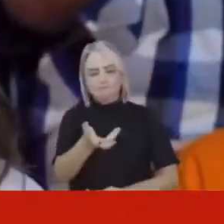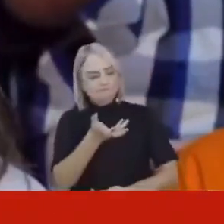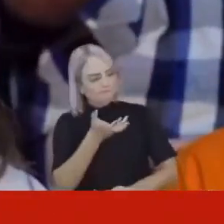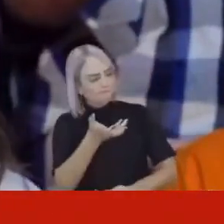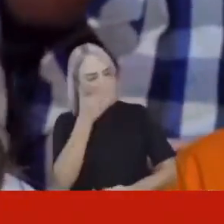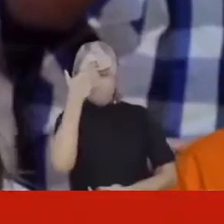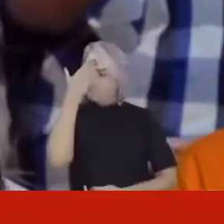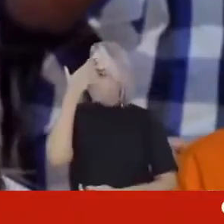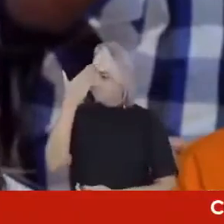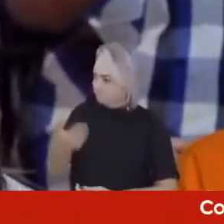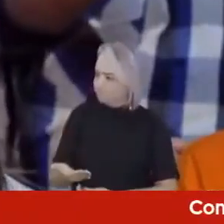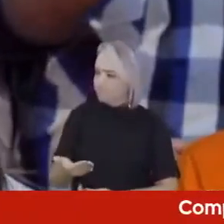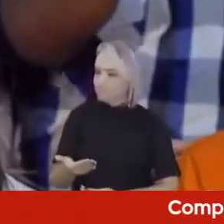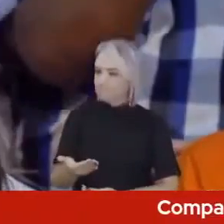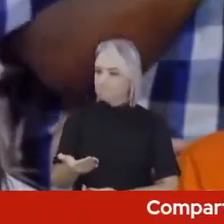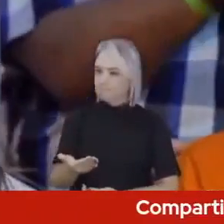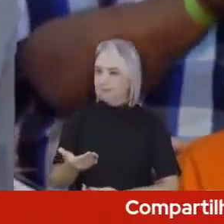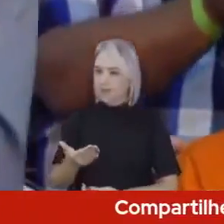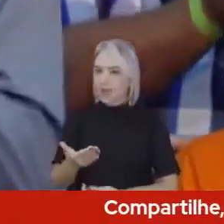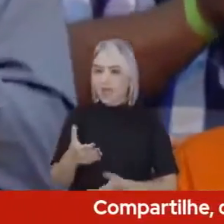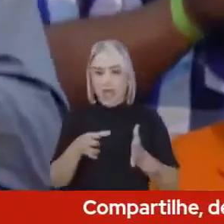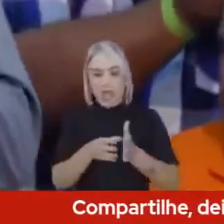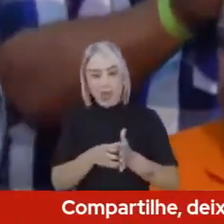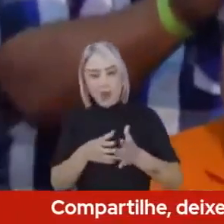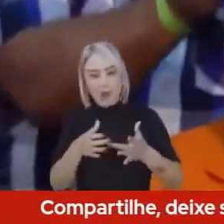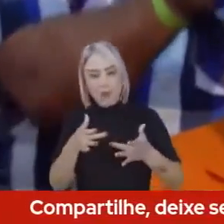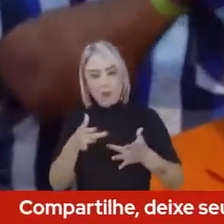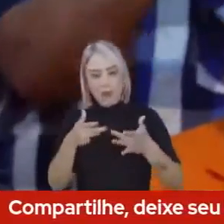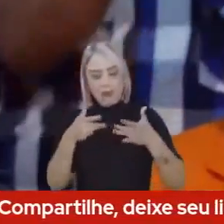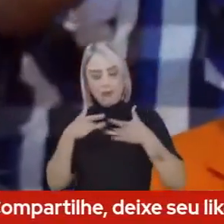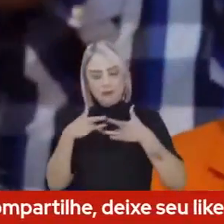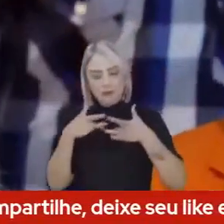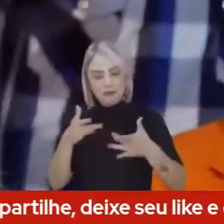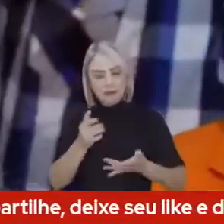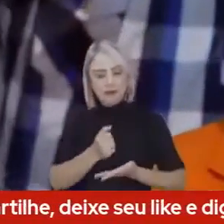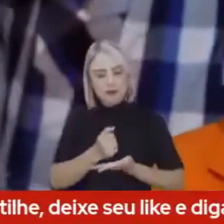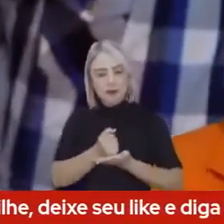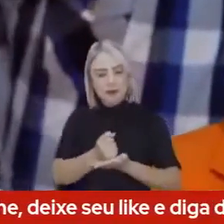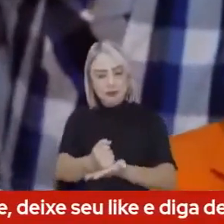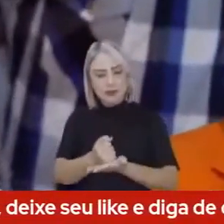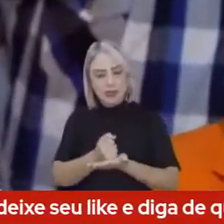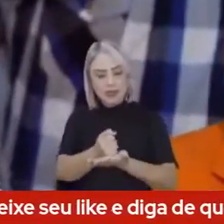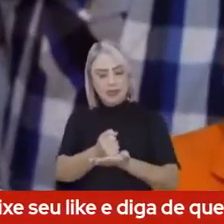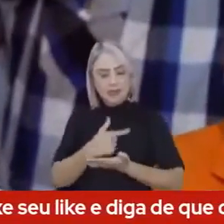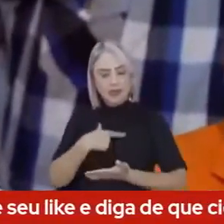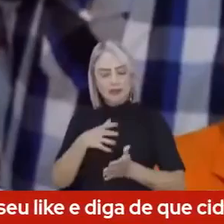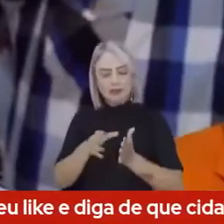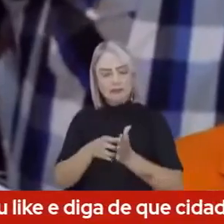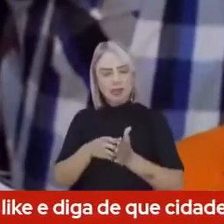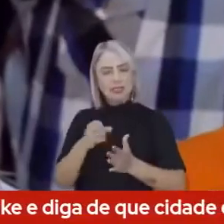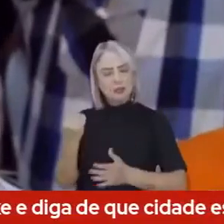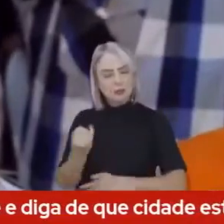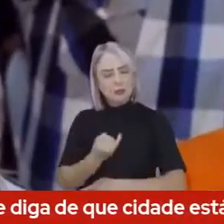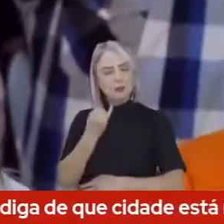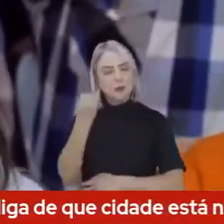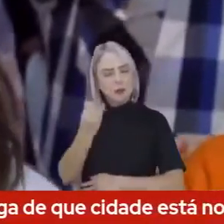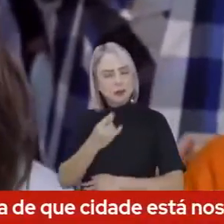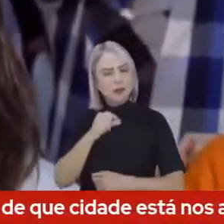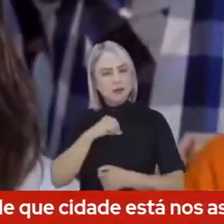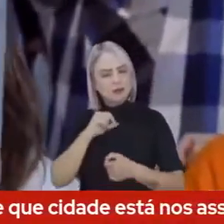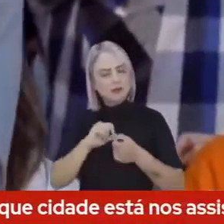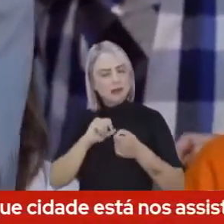agradecer ao Solidariedade, Paulinho, esse grande partido que vem fazer a